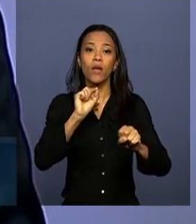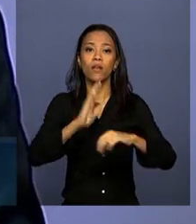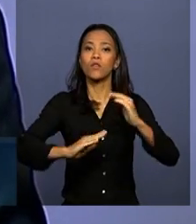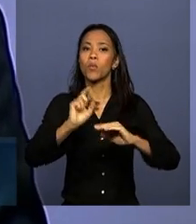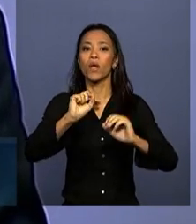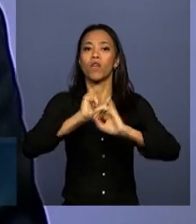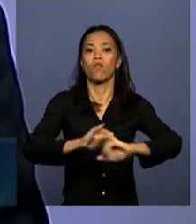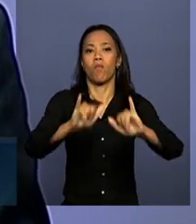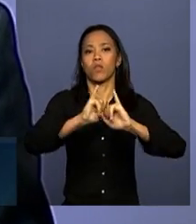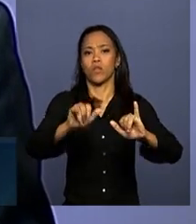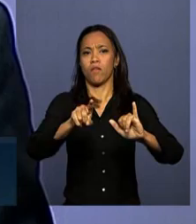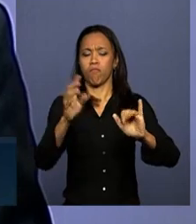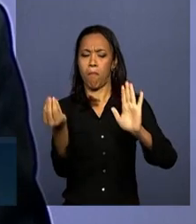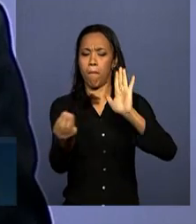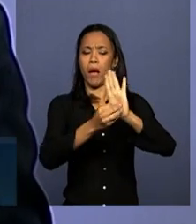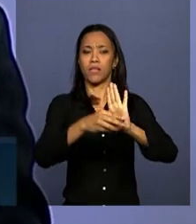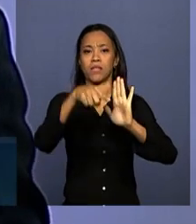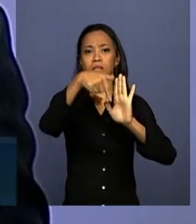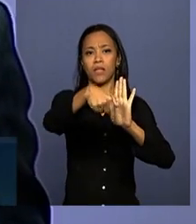já registra